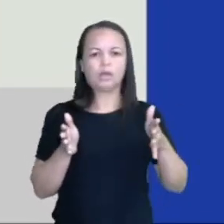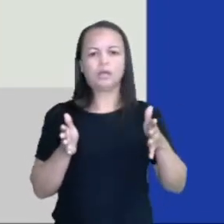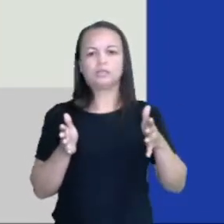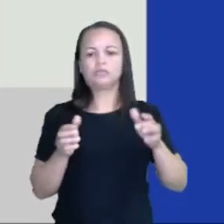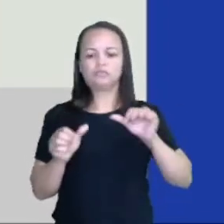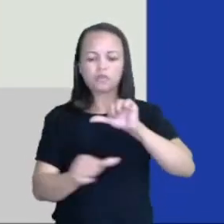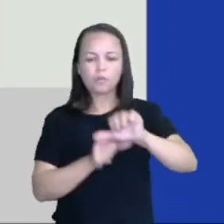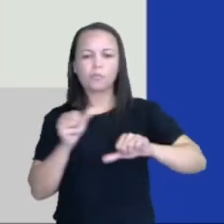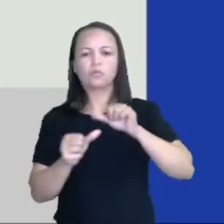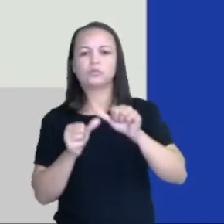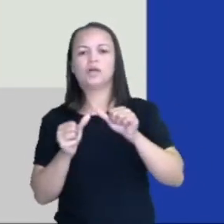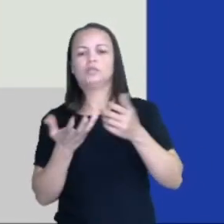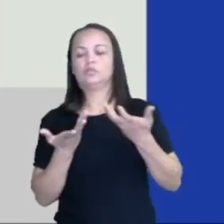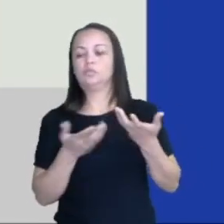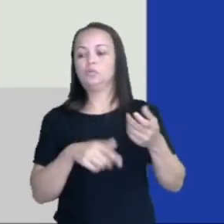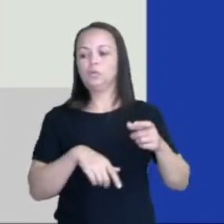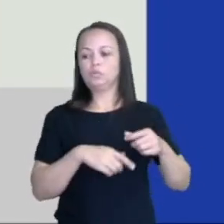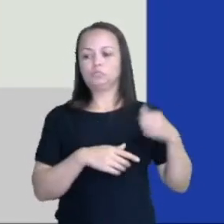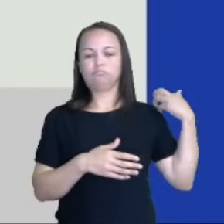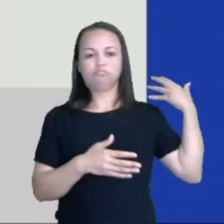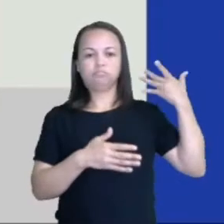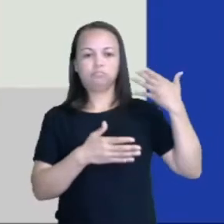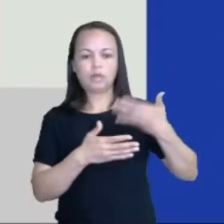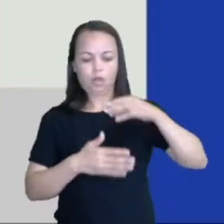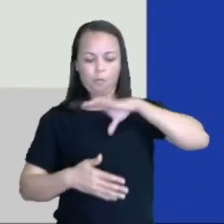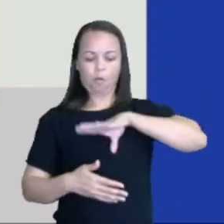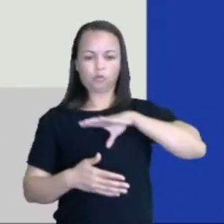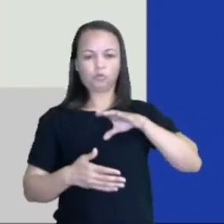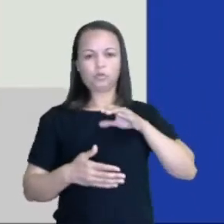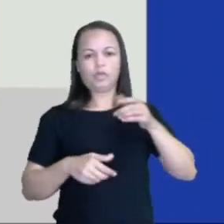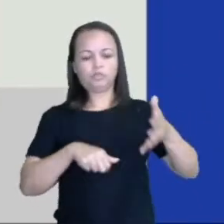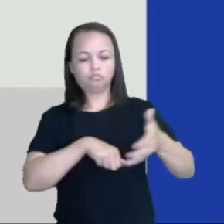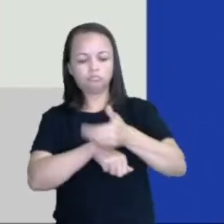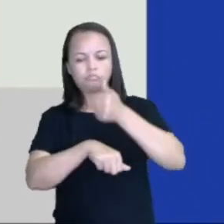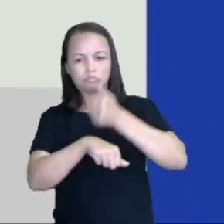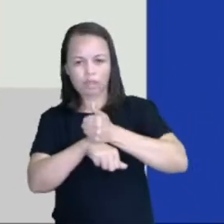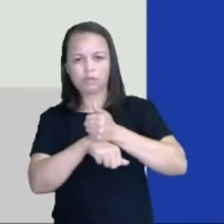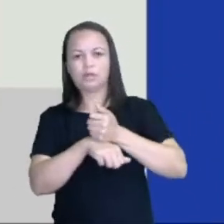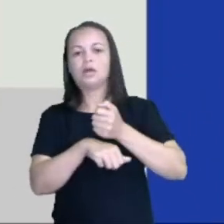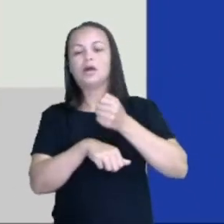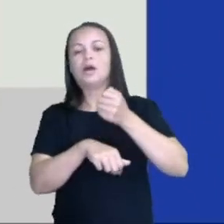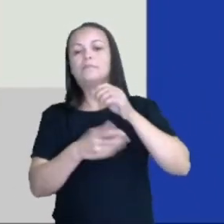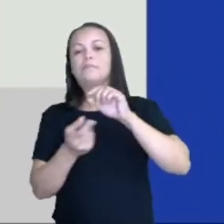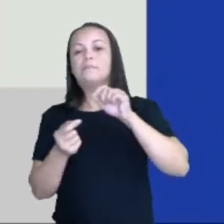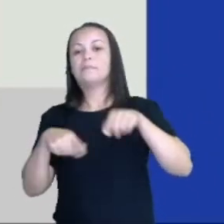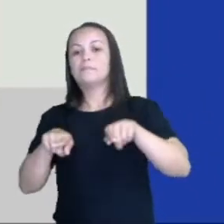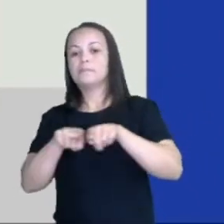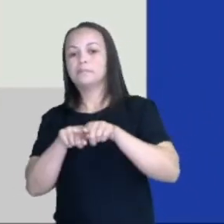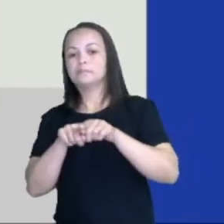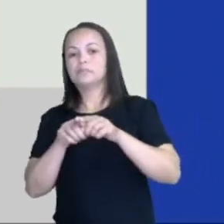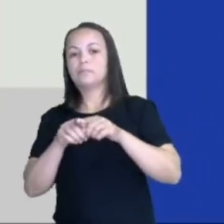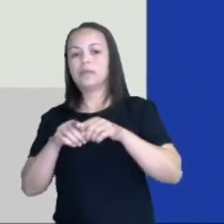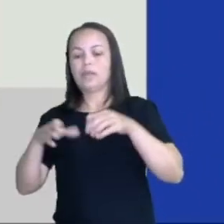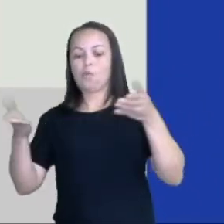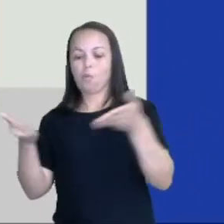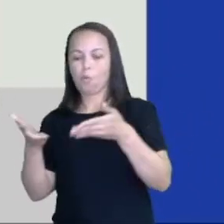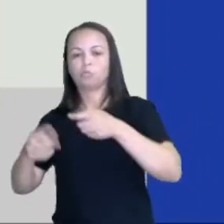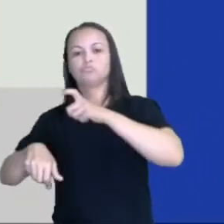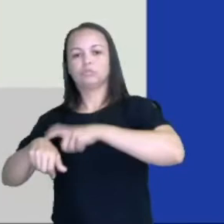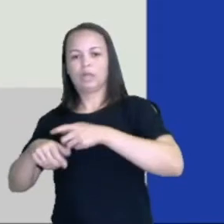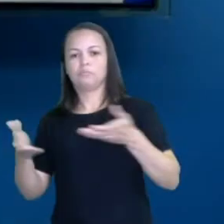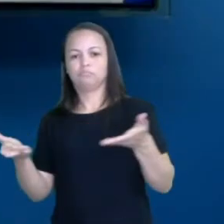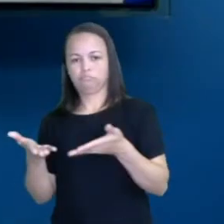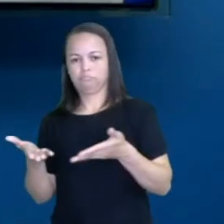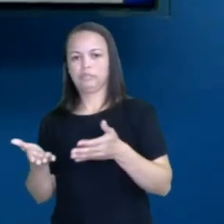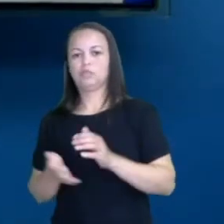essas mudanças que aconteceram ao longo do tempo é o que nós chamamos de variação histórica. Eu posso citar